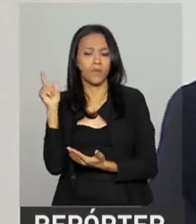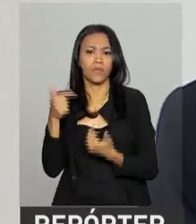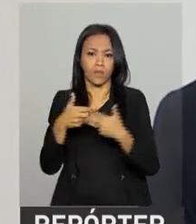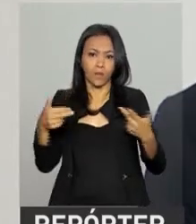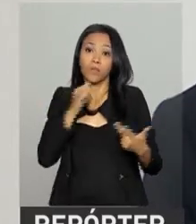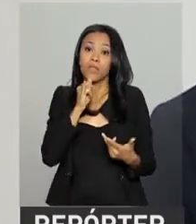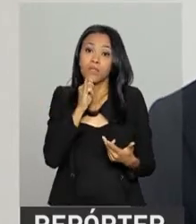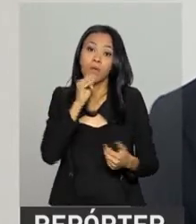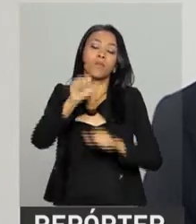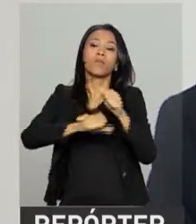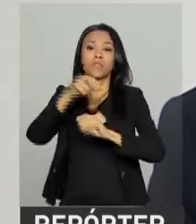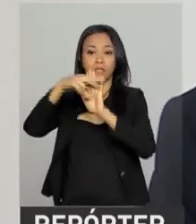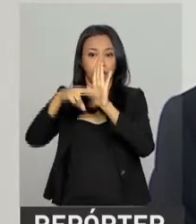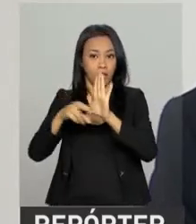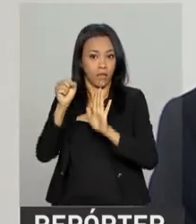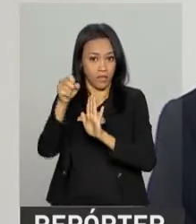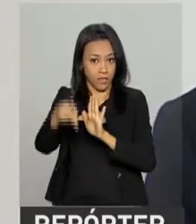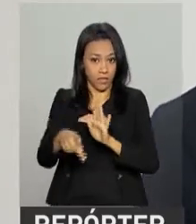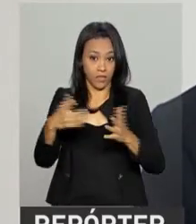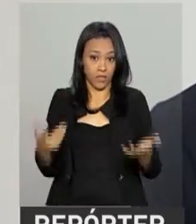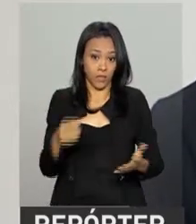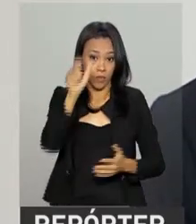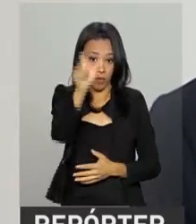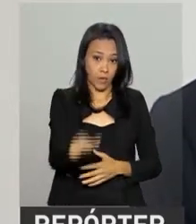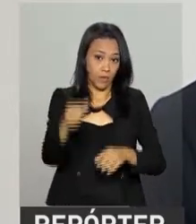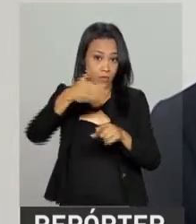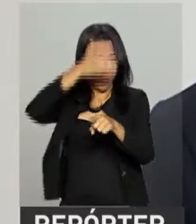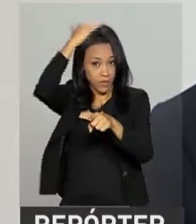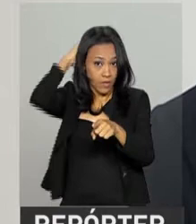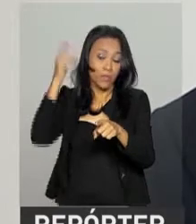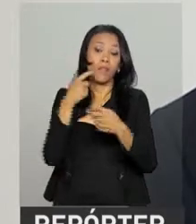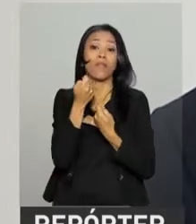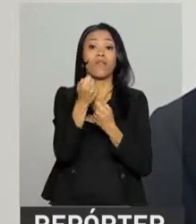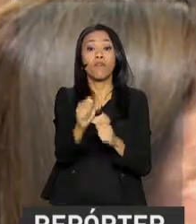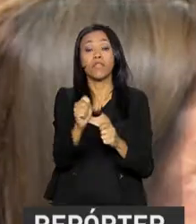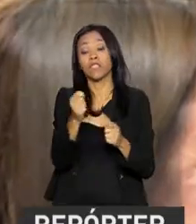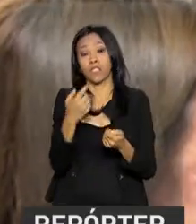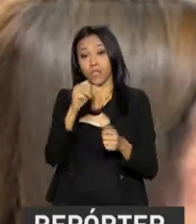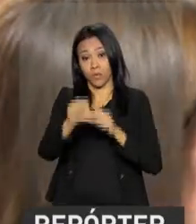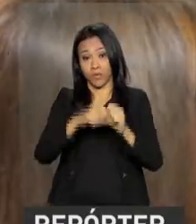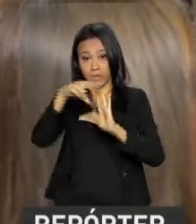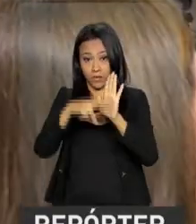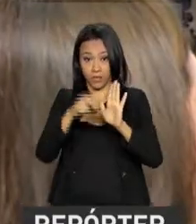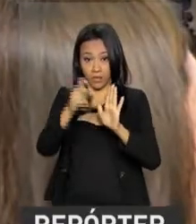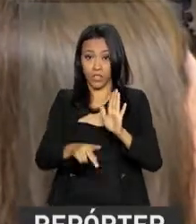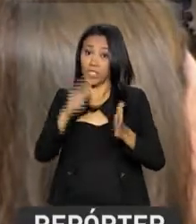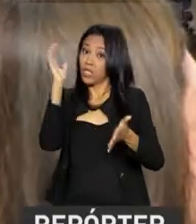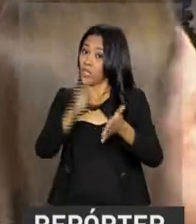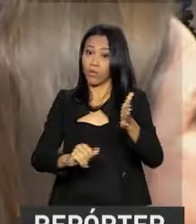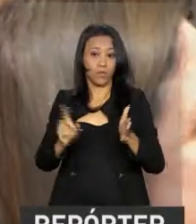como a reforma da previdência michel temer defendeu que a reforma não retira direitos mas corta